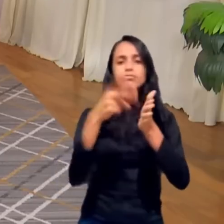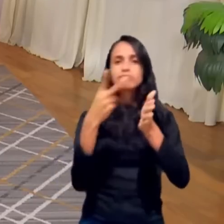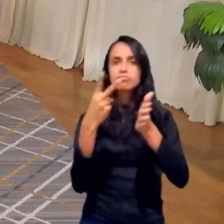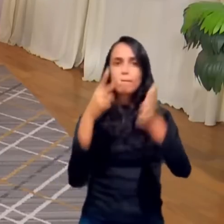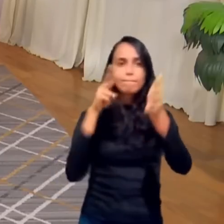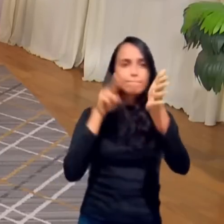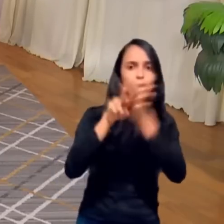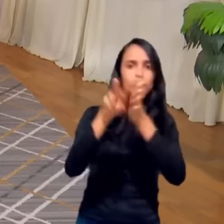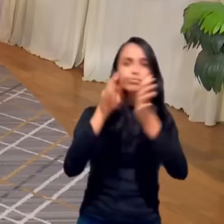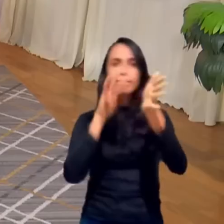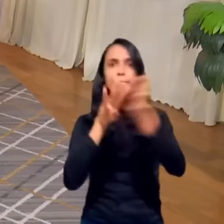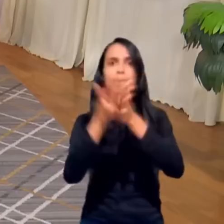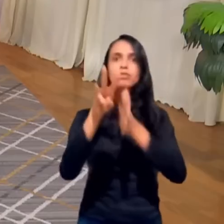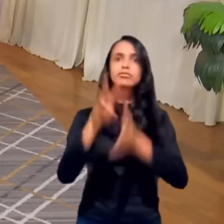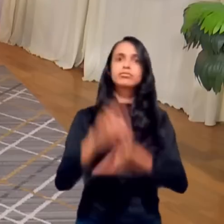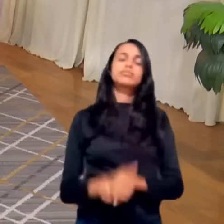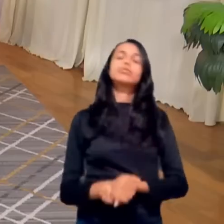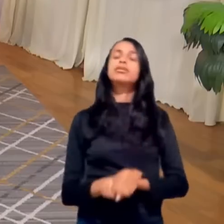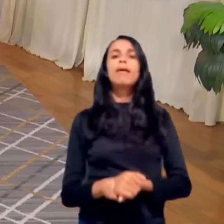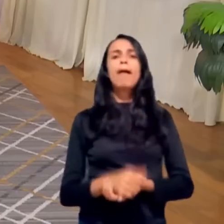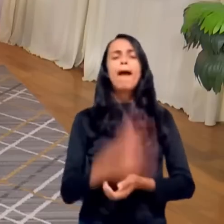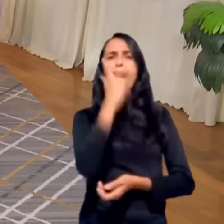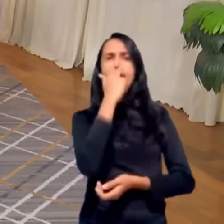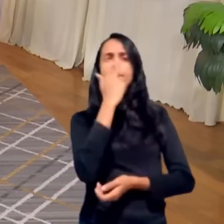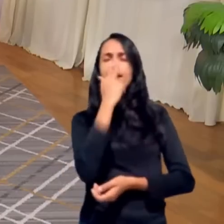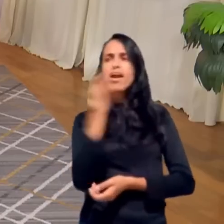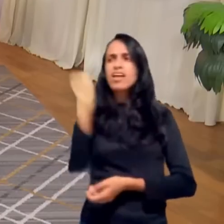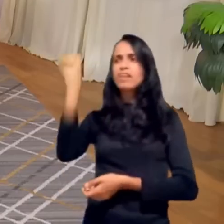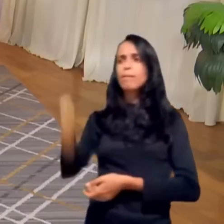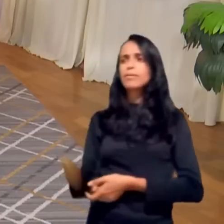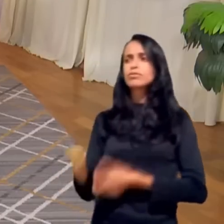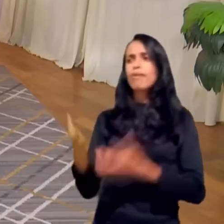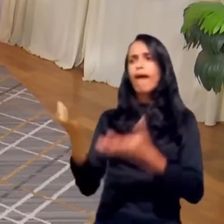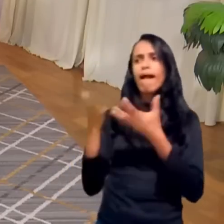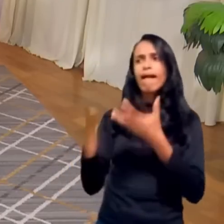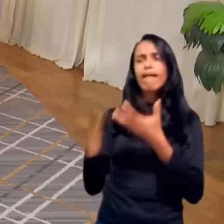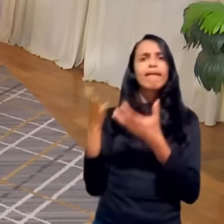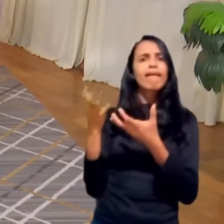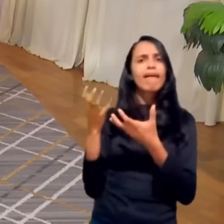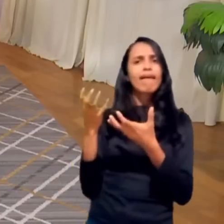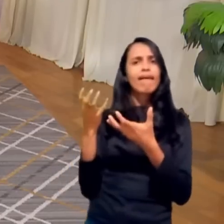Dá uma impressão de que a pessoa quer de fato uma